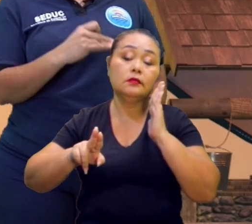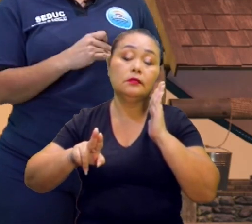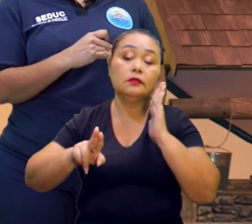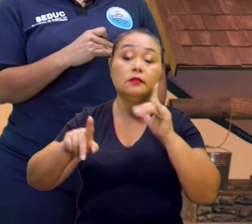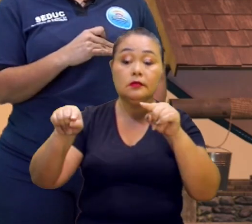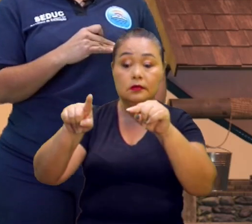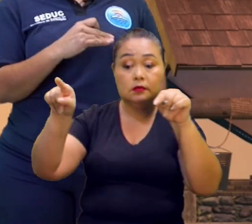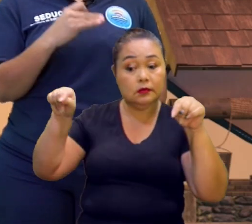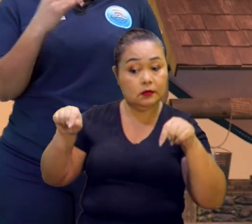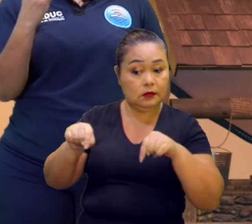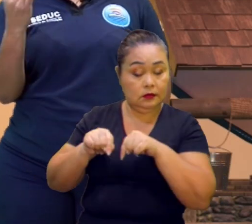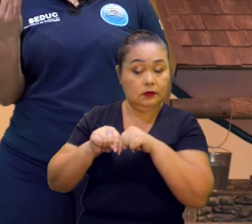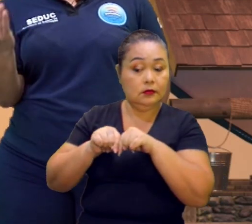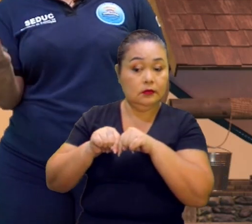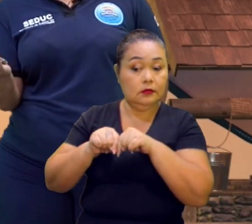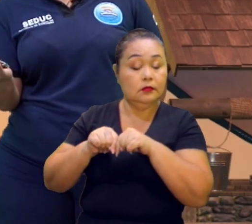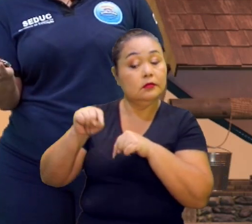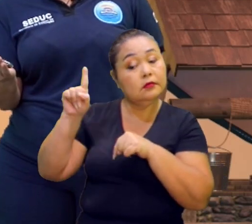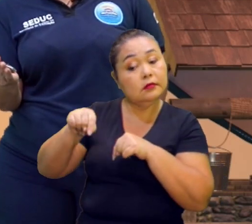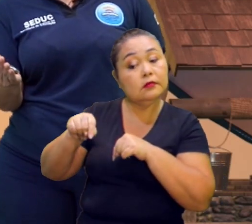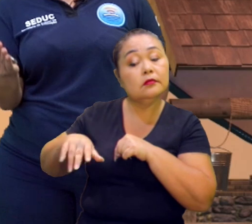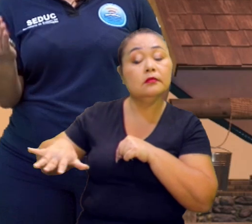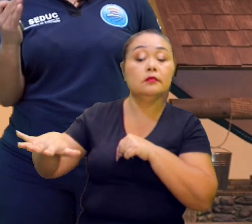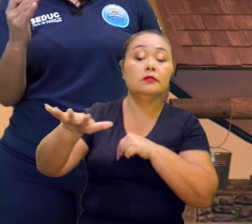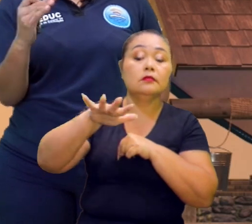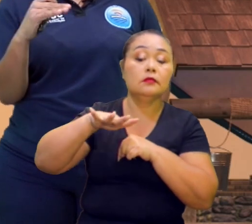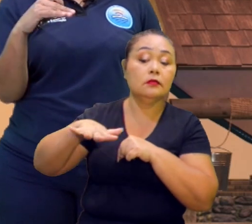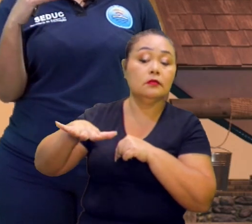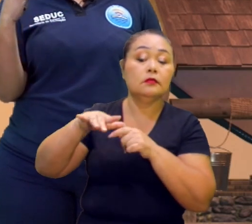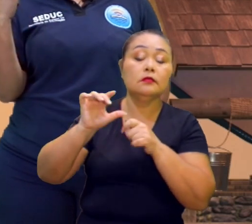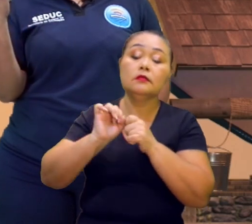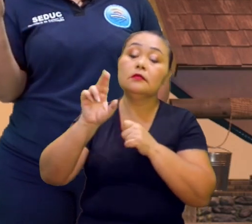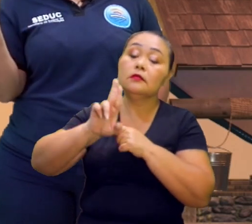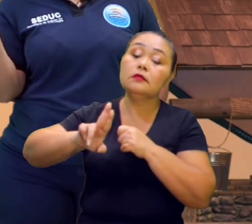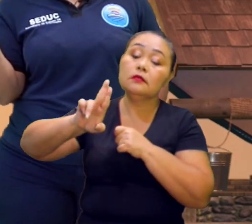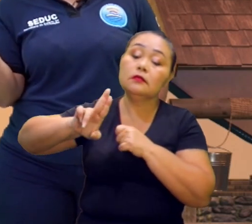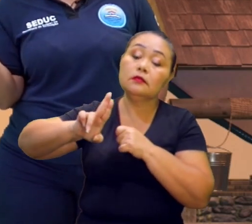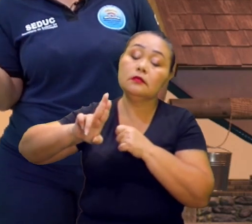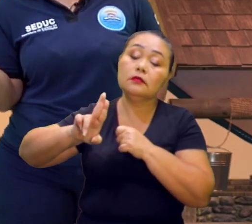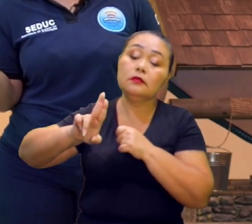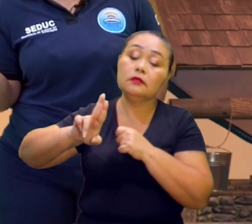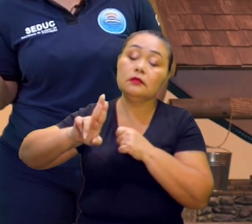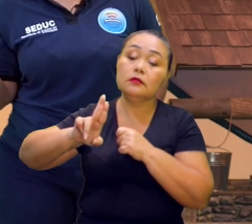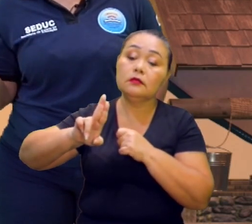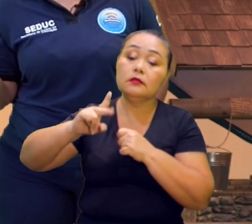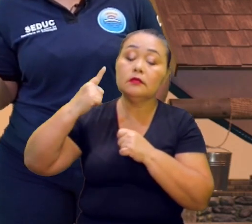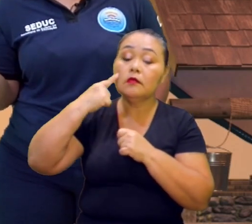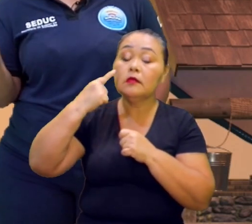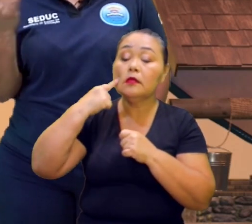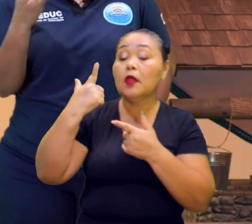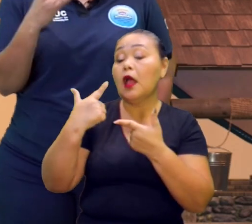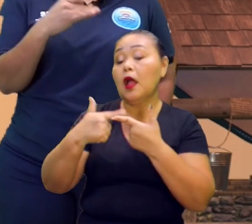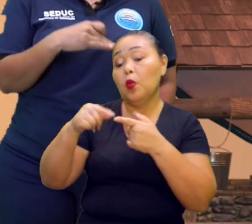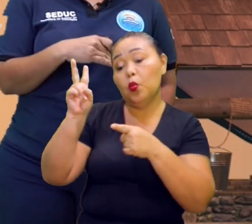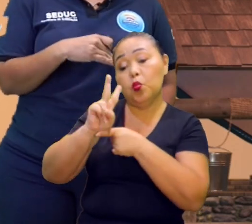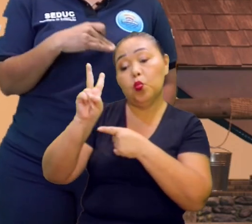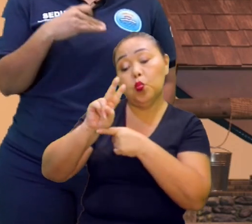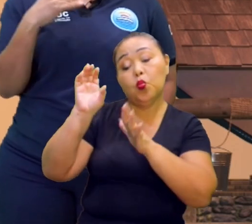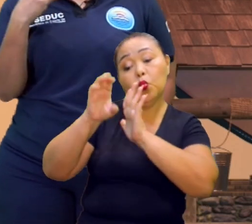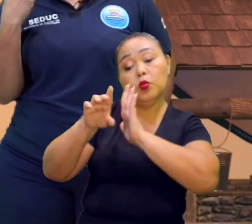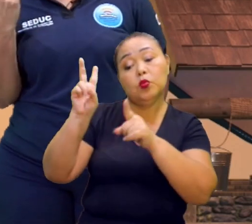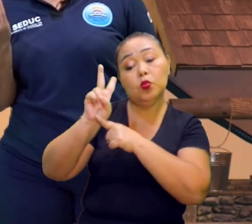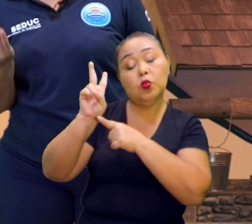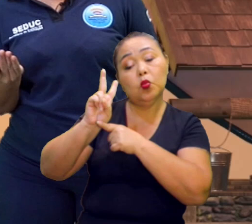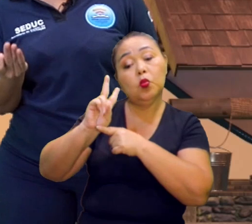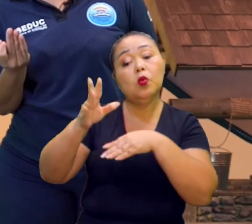sua área é um ambiente onde você vai utilizar aquele conceito de conservação, porque você vai fazer uso,